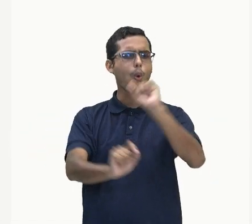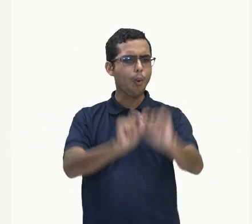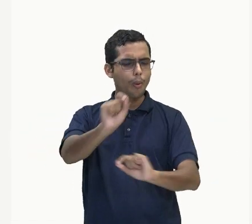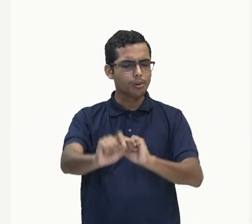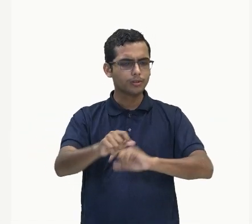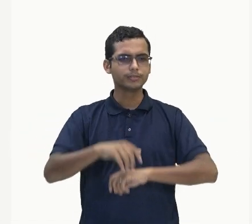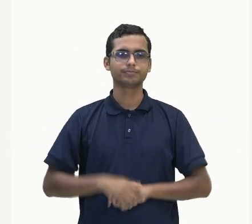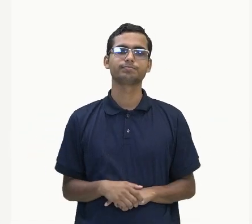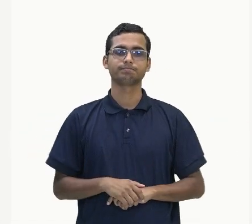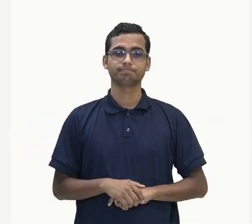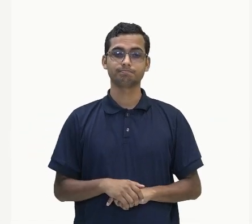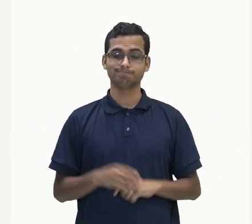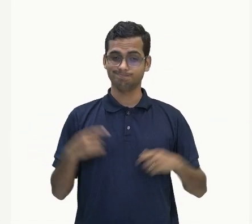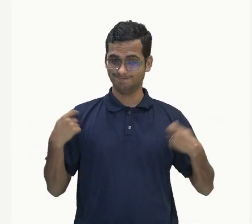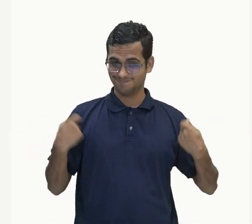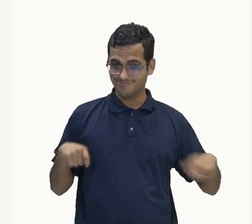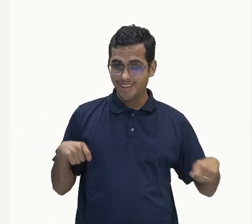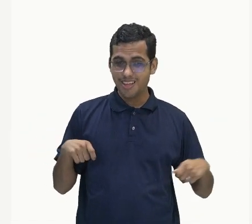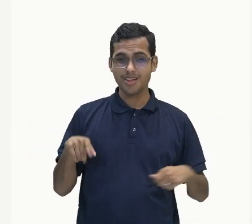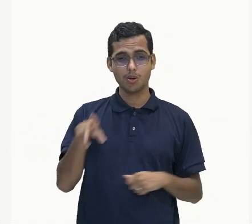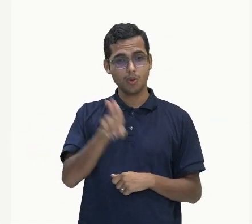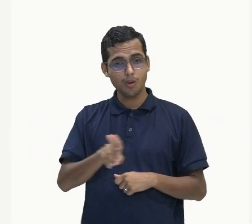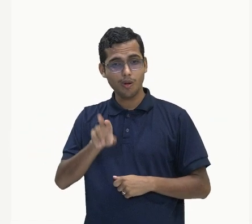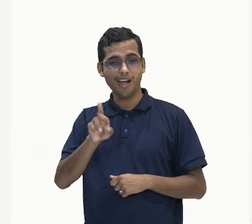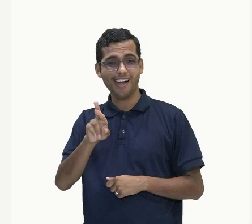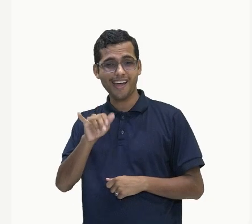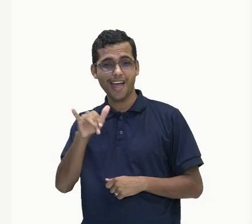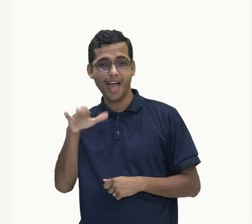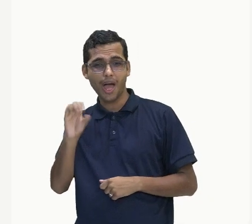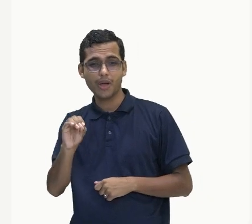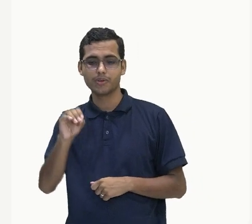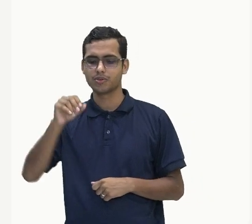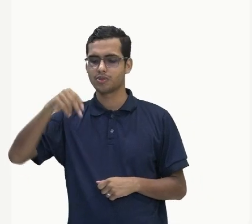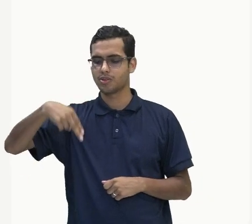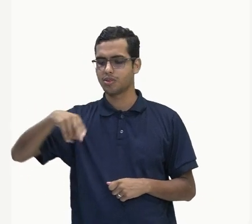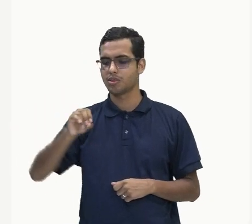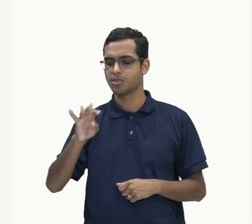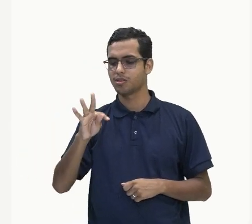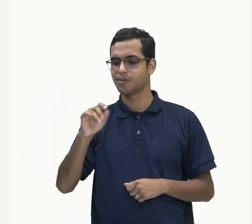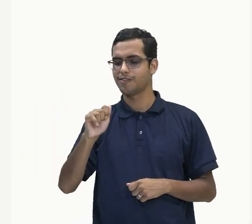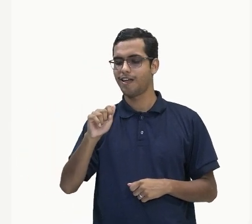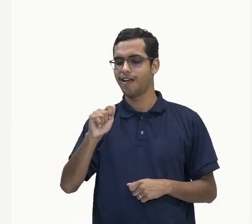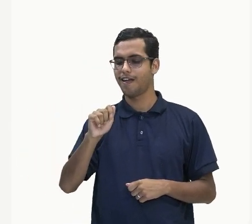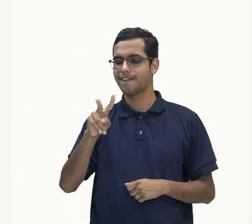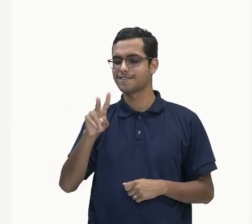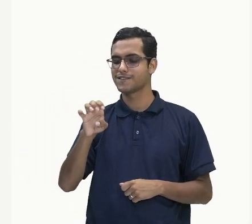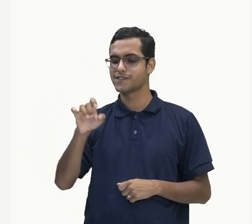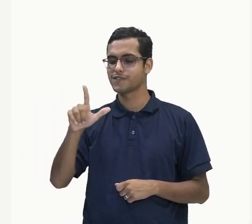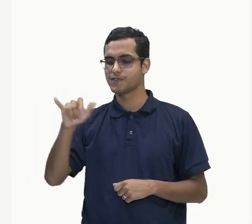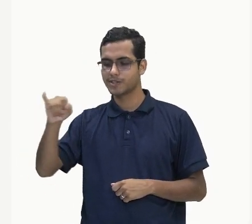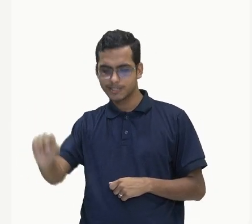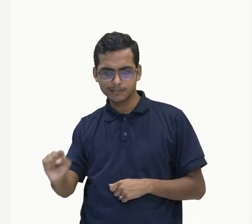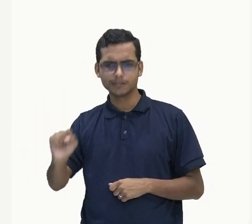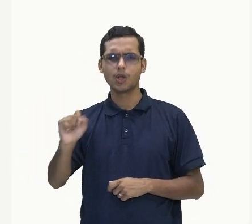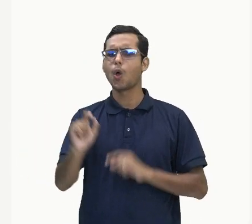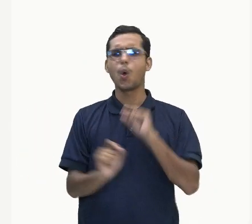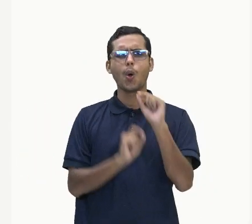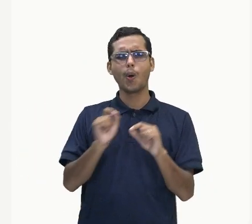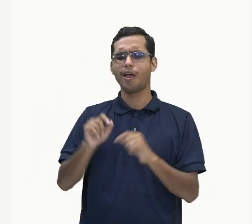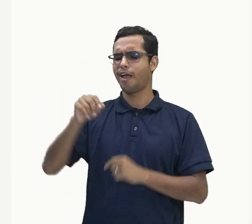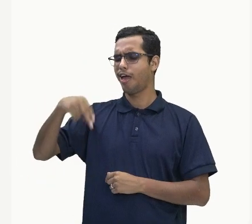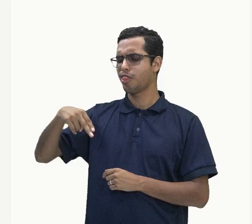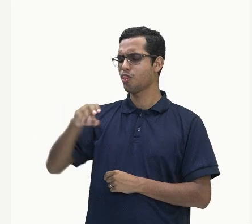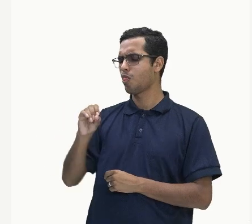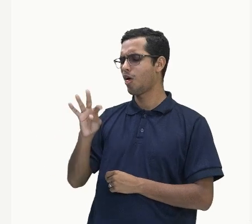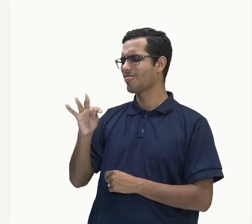é preciso a gente lançar os raios notáveis. Veja que nessa imagem eu tenho dois raios notáveis aqui, aquelas propriedades que a gente viu. Aquele